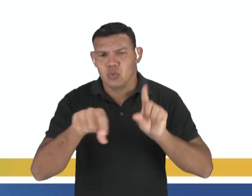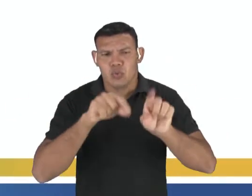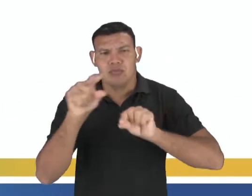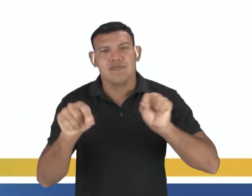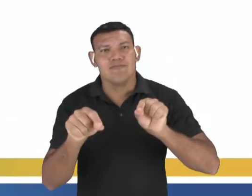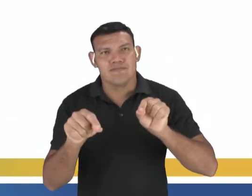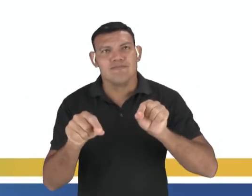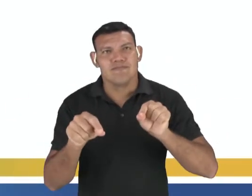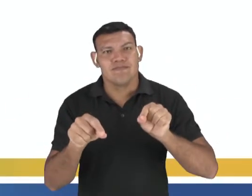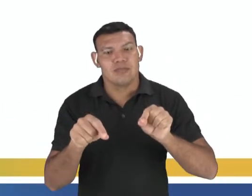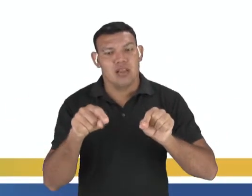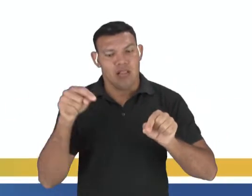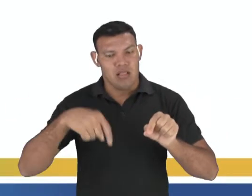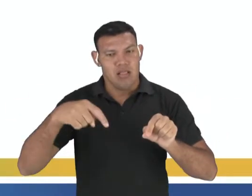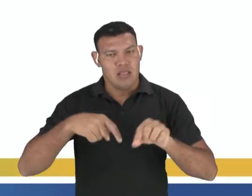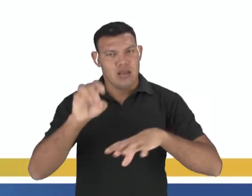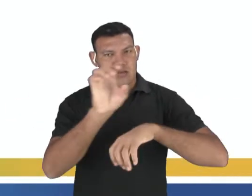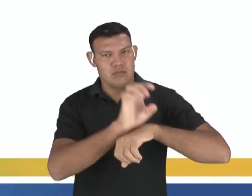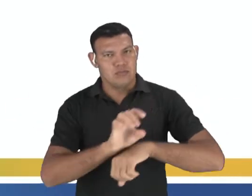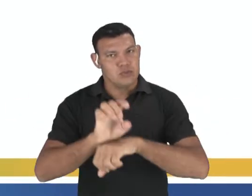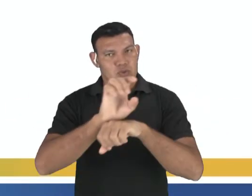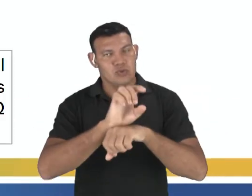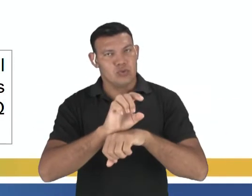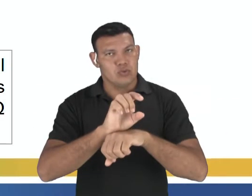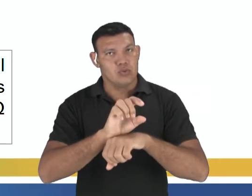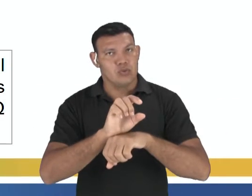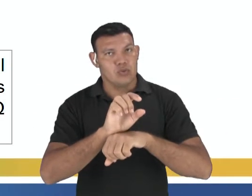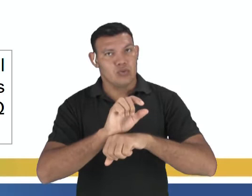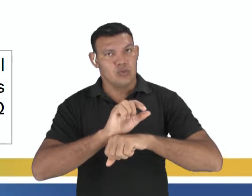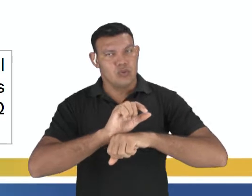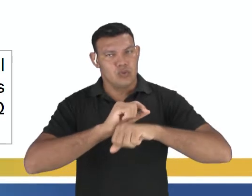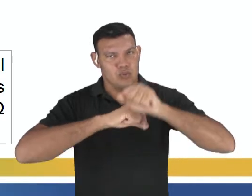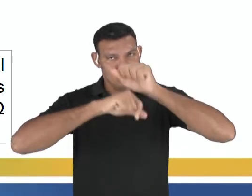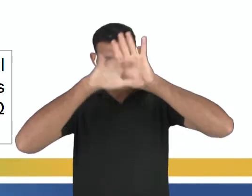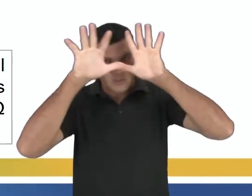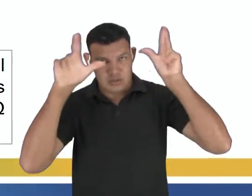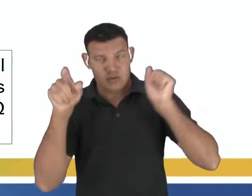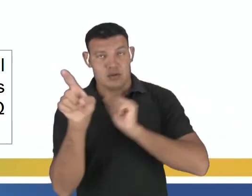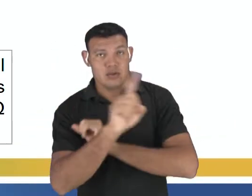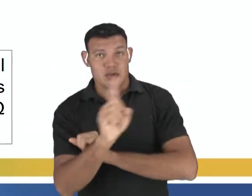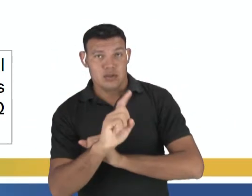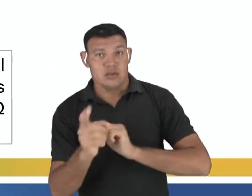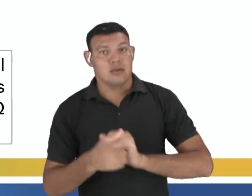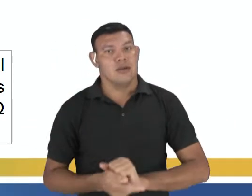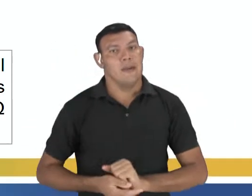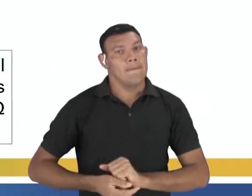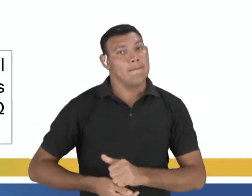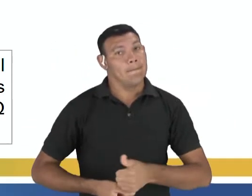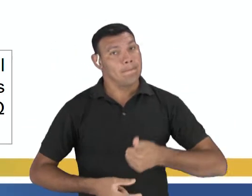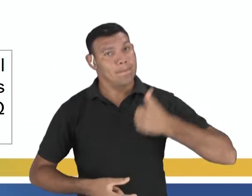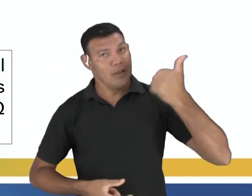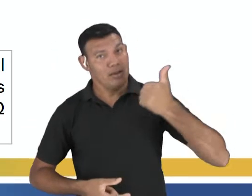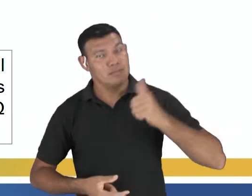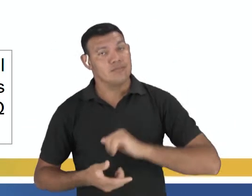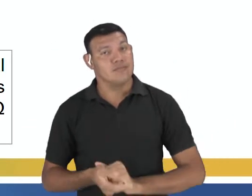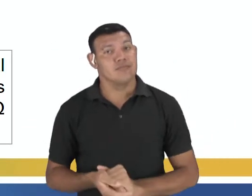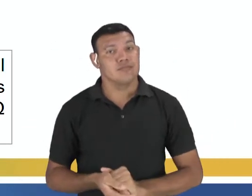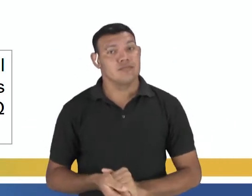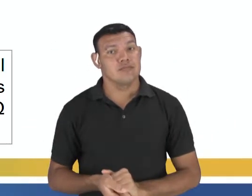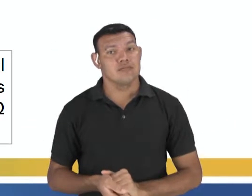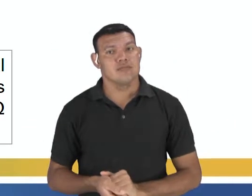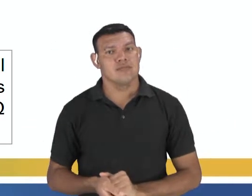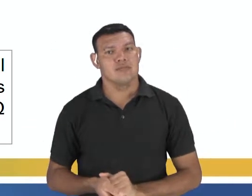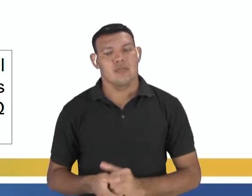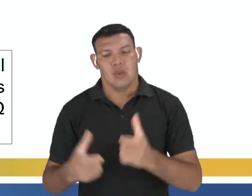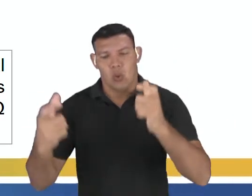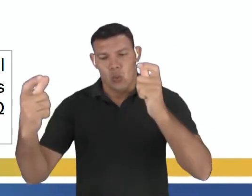não ser acreano, não ser do estado do Acre. Para resolver esse problema, a primeira coisa que nós devemos fazer é determinar quem